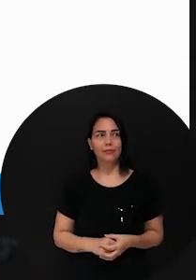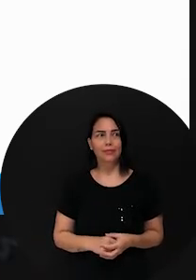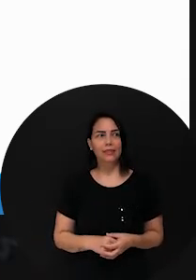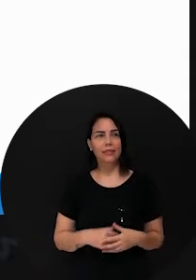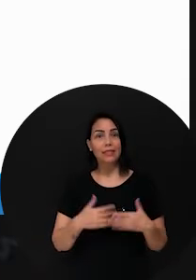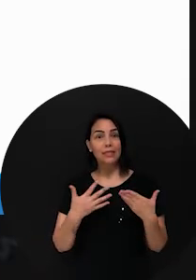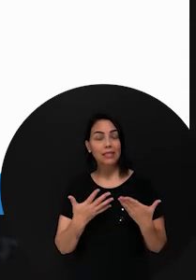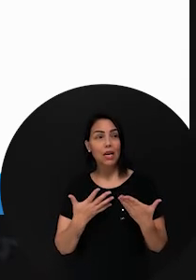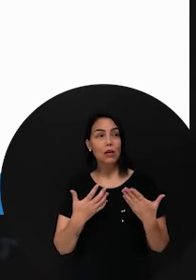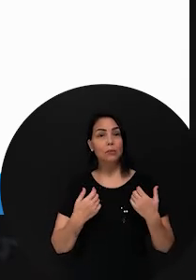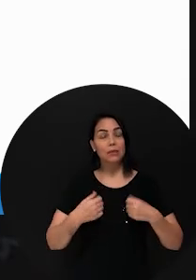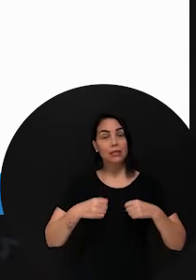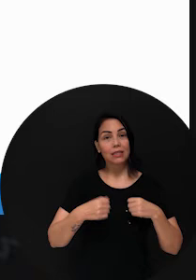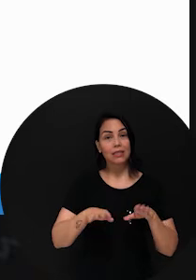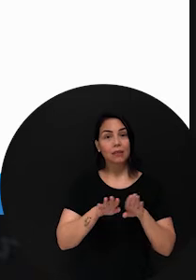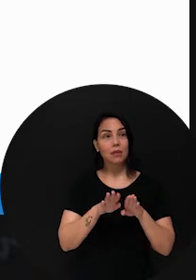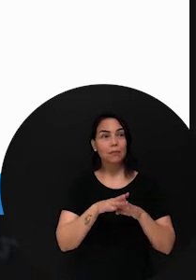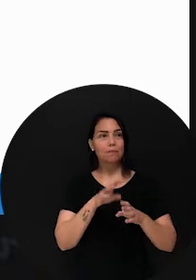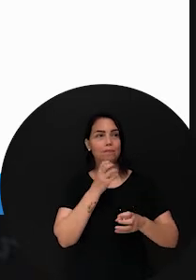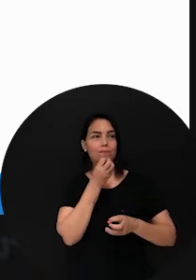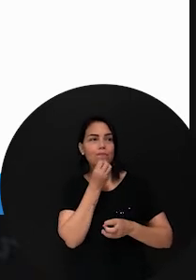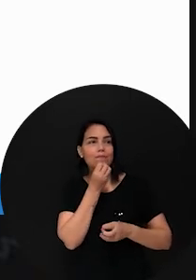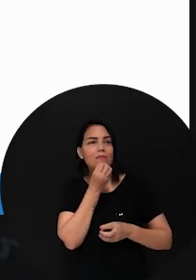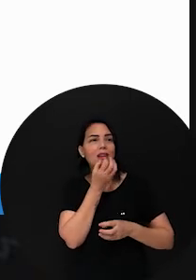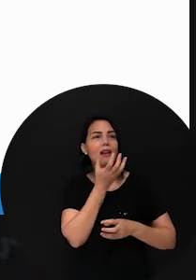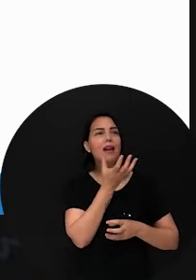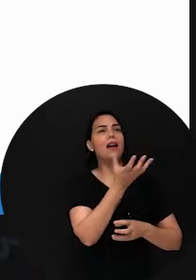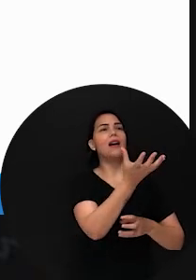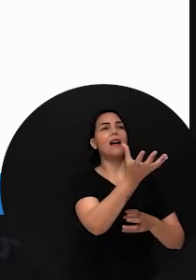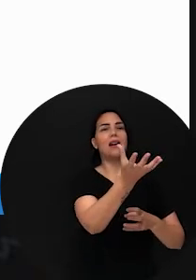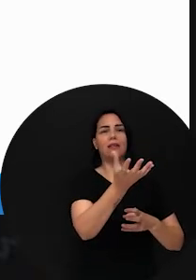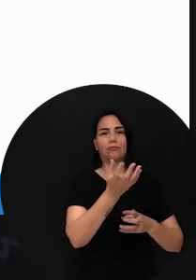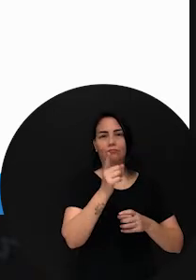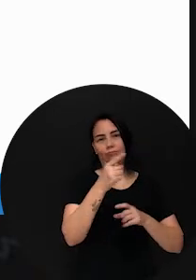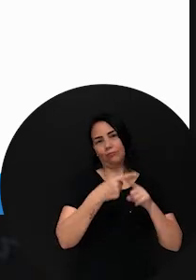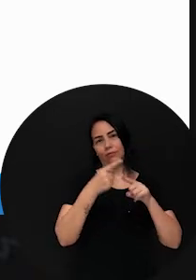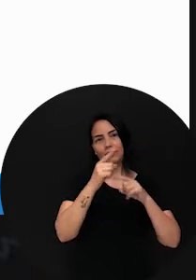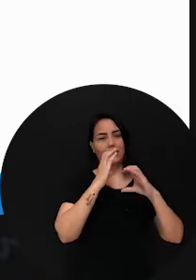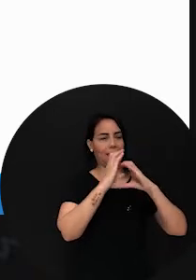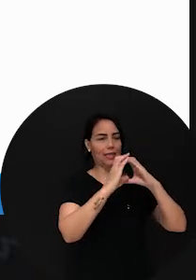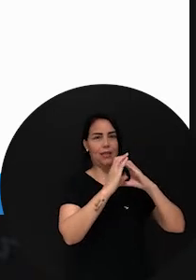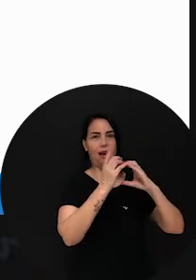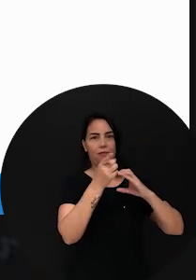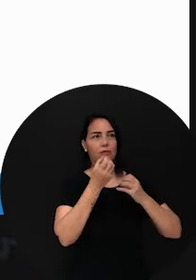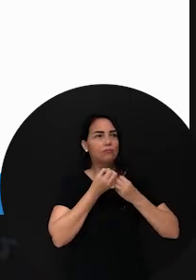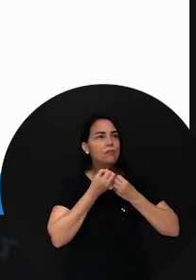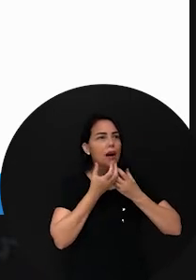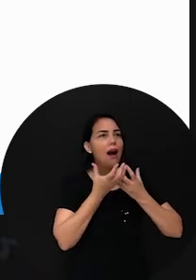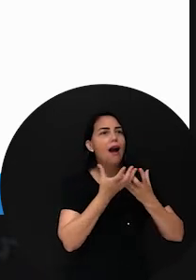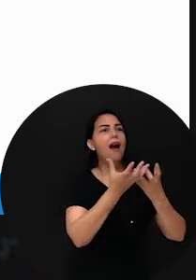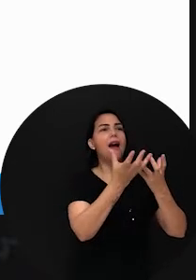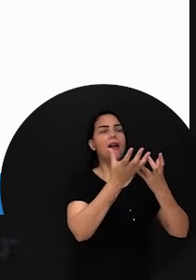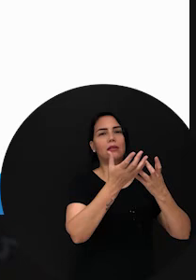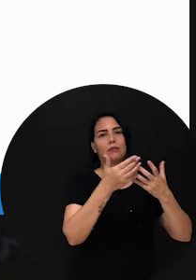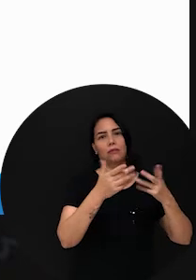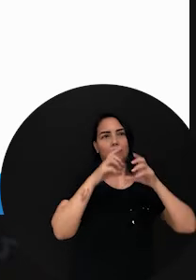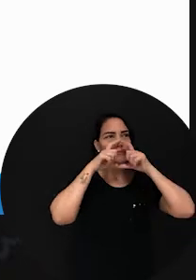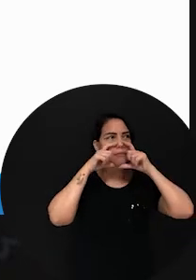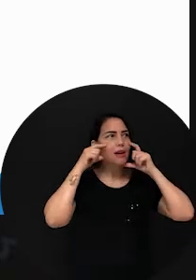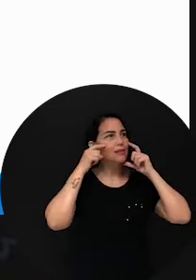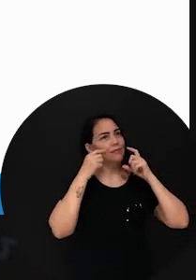agora, o aerosol, né? Então, o aerosol fica no ar e pode contaminar. E cantar com